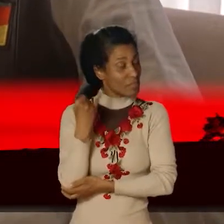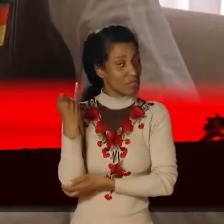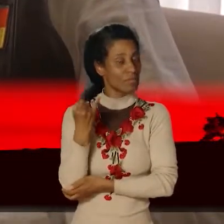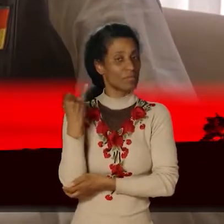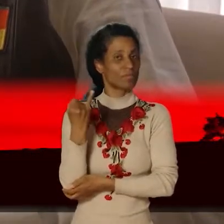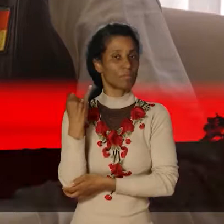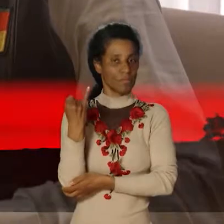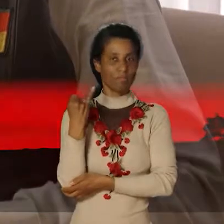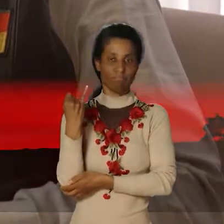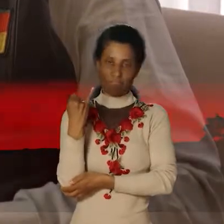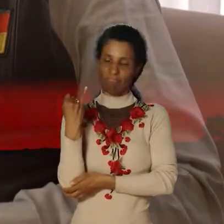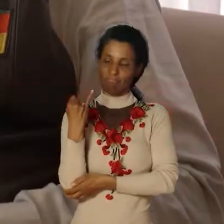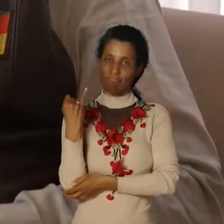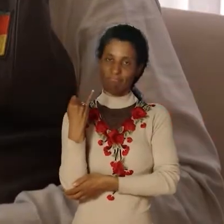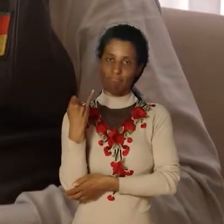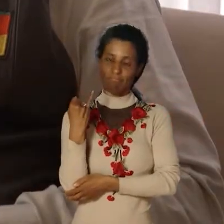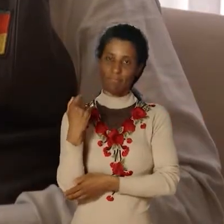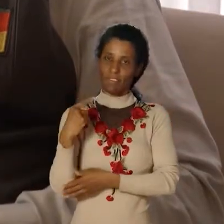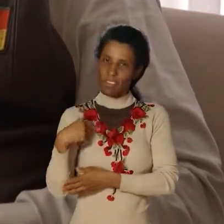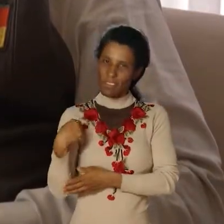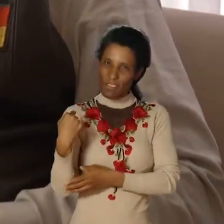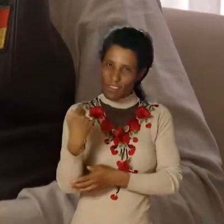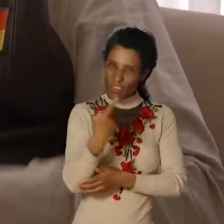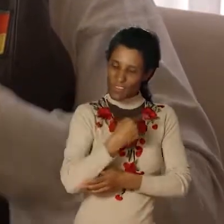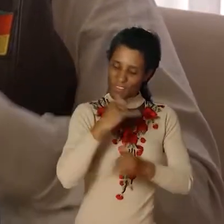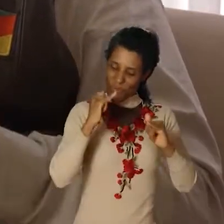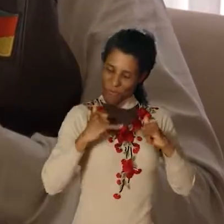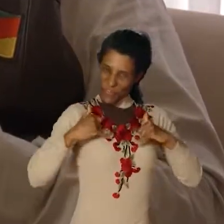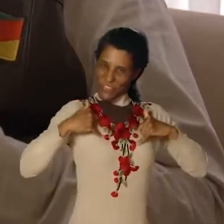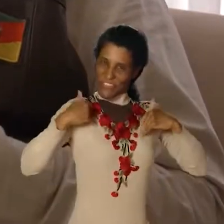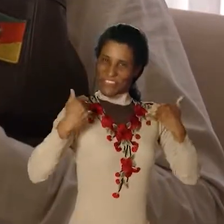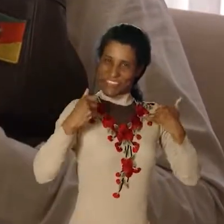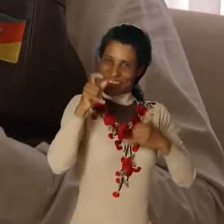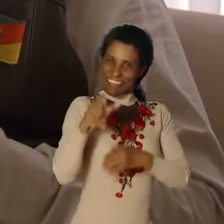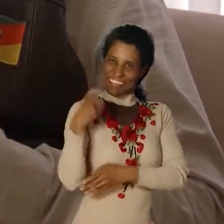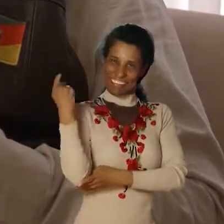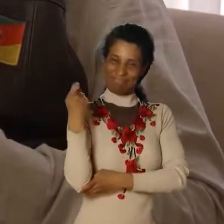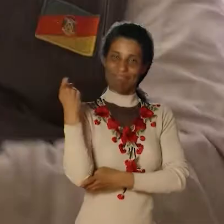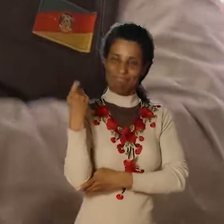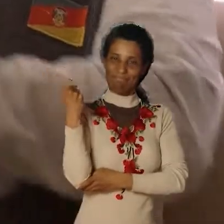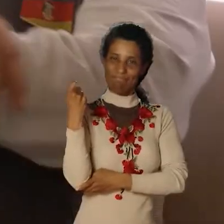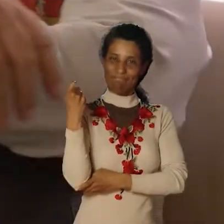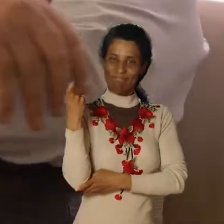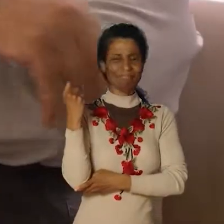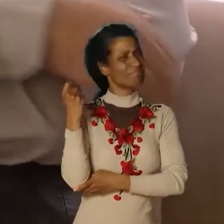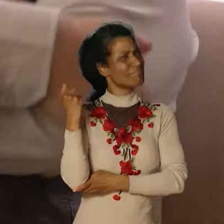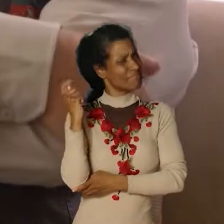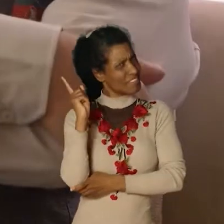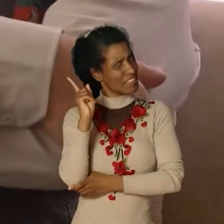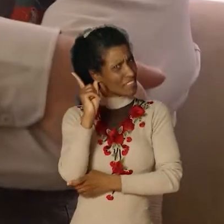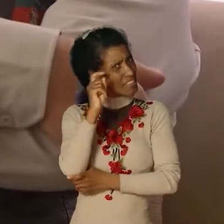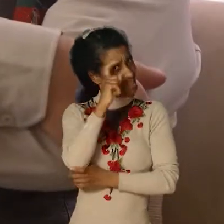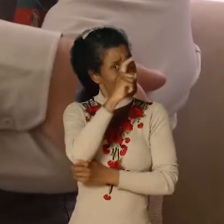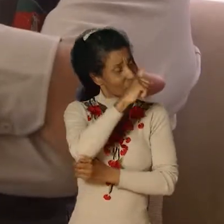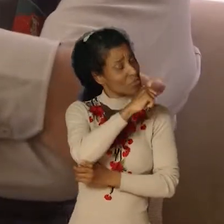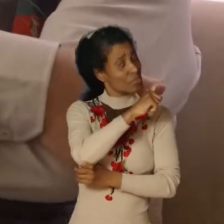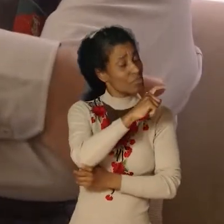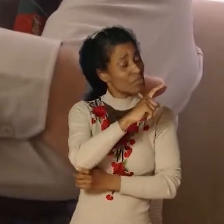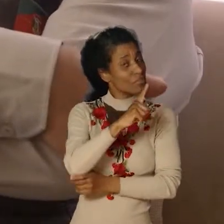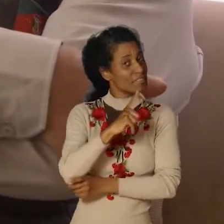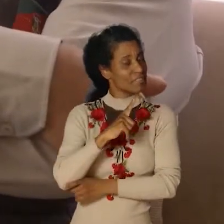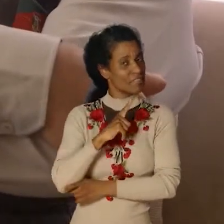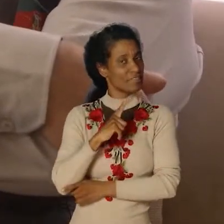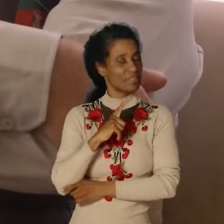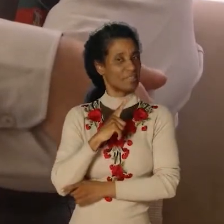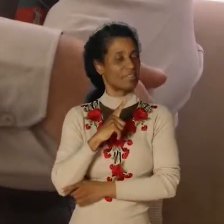muito importante o fato de nós orgulharmos desse ser gaúcho. É difícil que exista